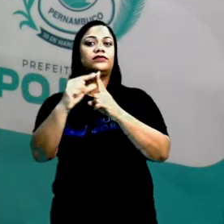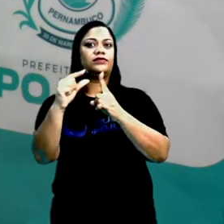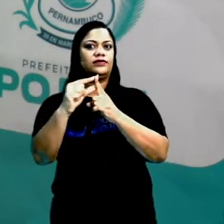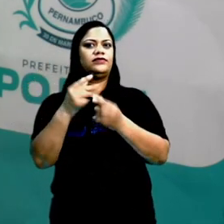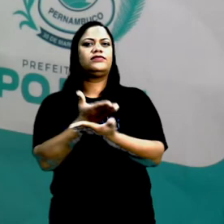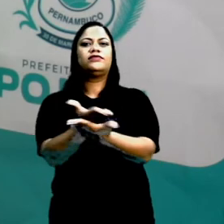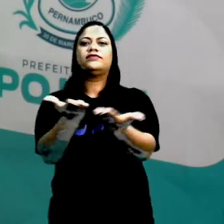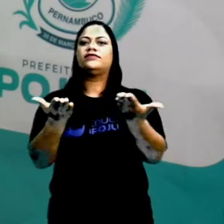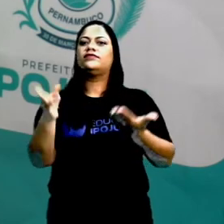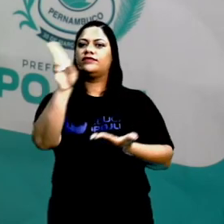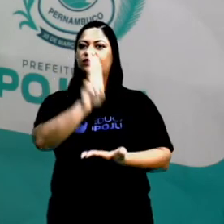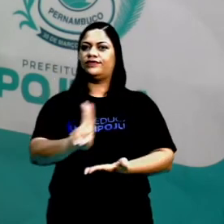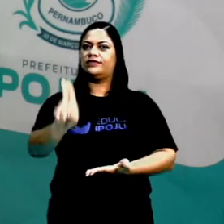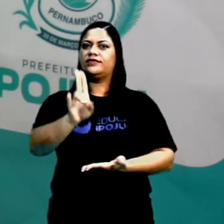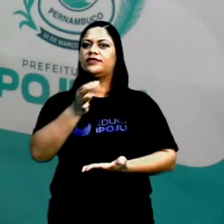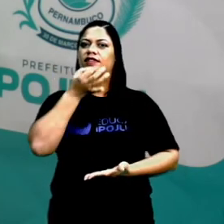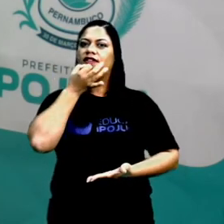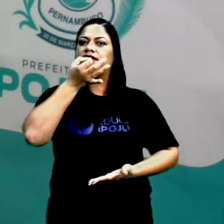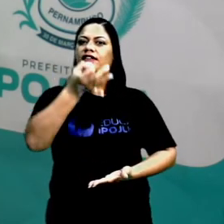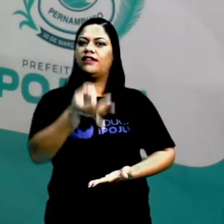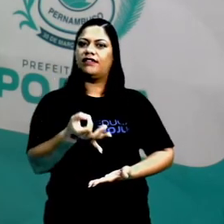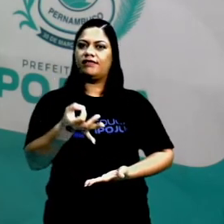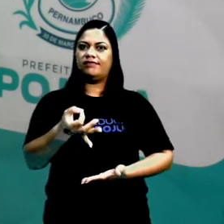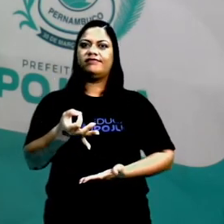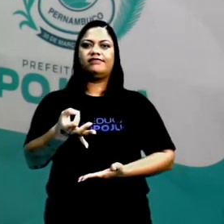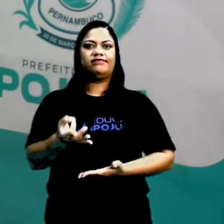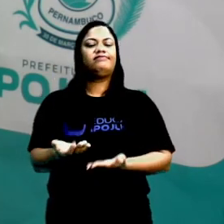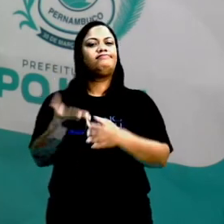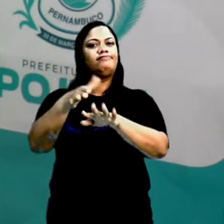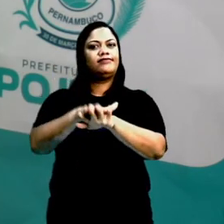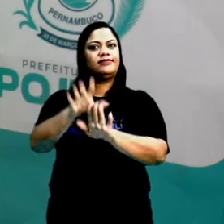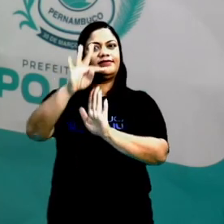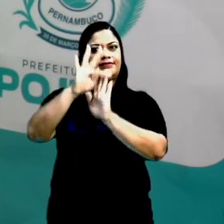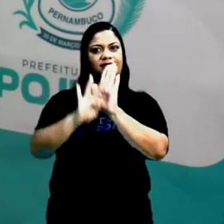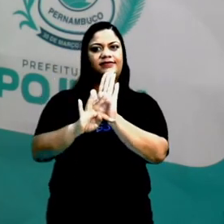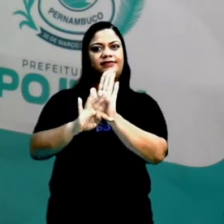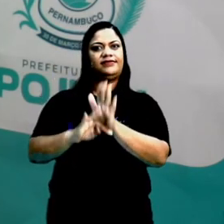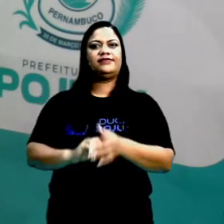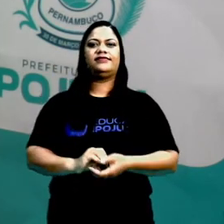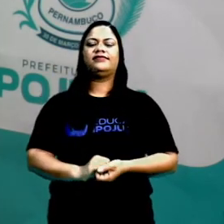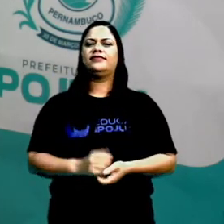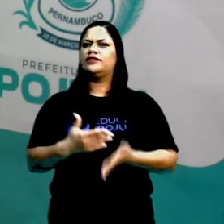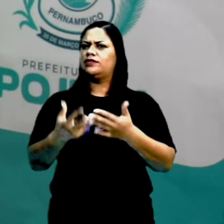argumentar? O que você iria usar para incrementar o seu texto? Tá?